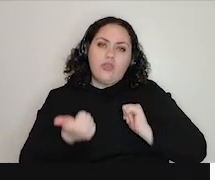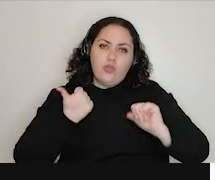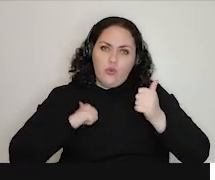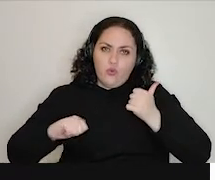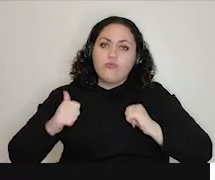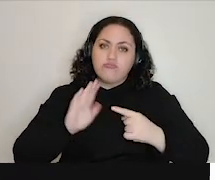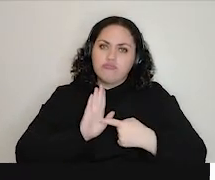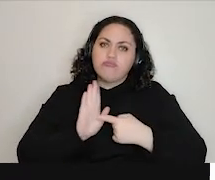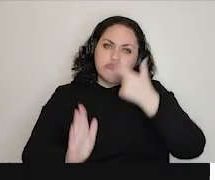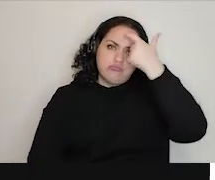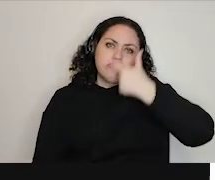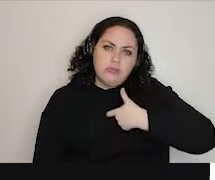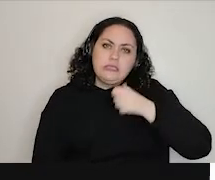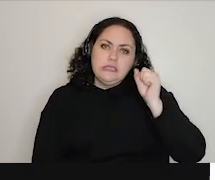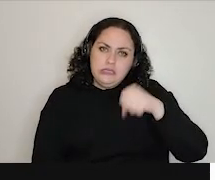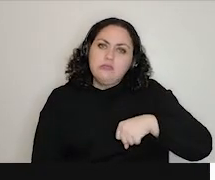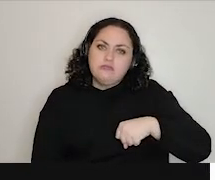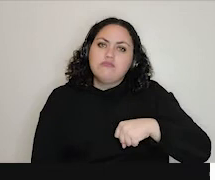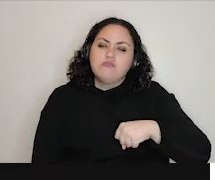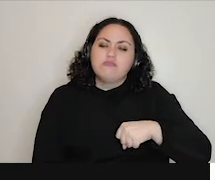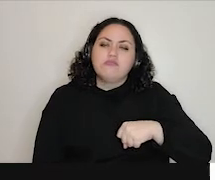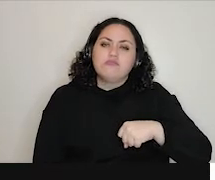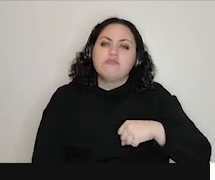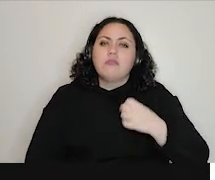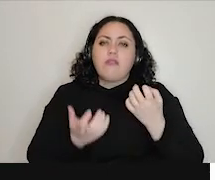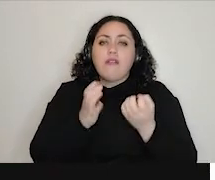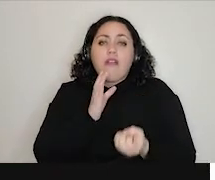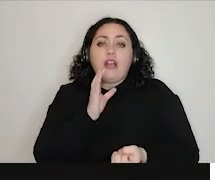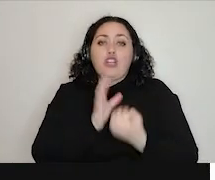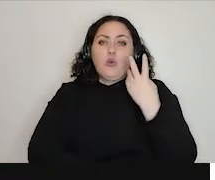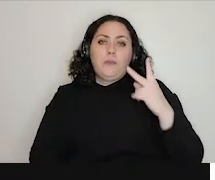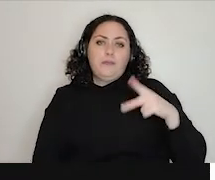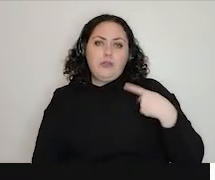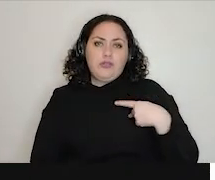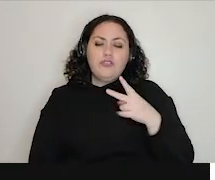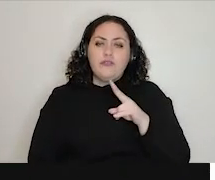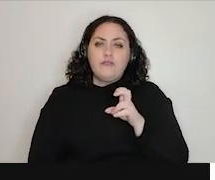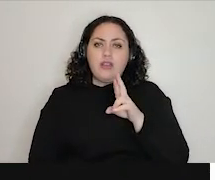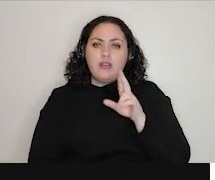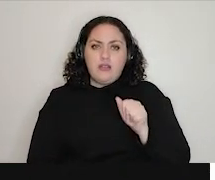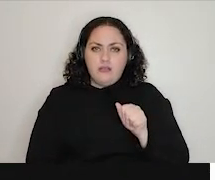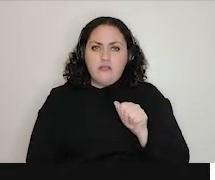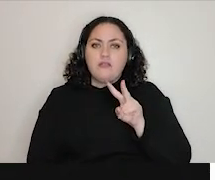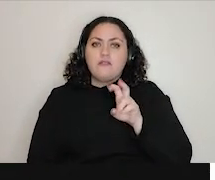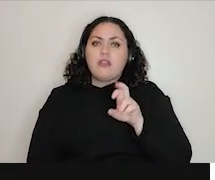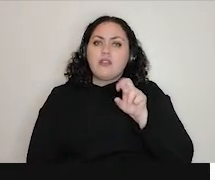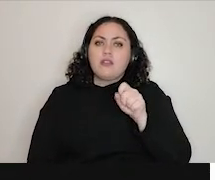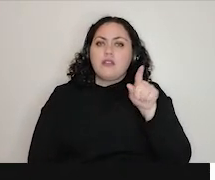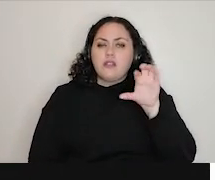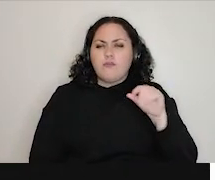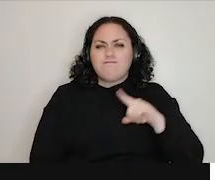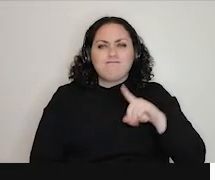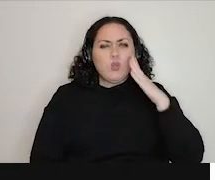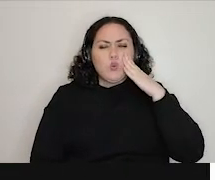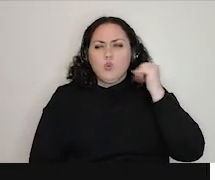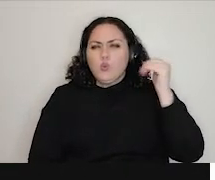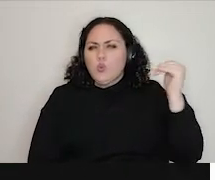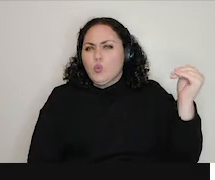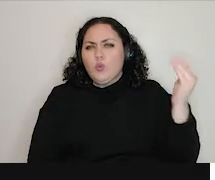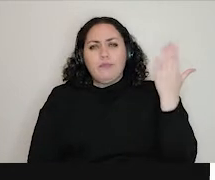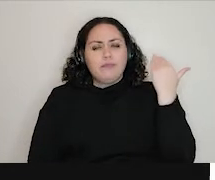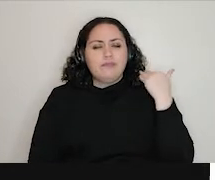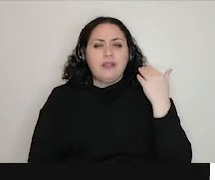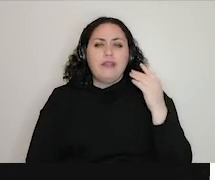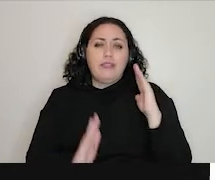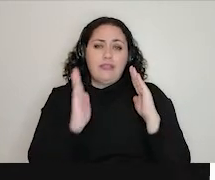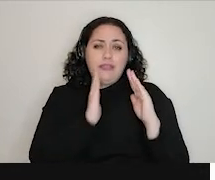Lafond, ele foi um ator, e aí ele se identificava assim, né, que criou a personagem Vera Verão, que